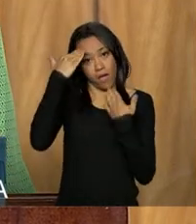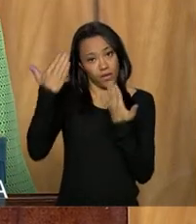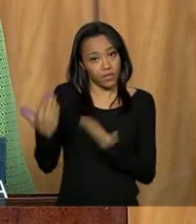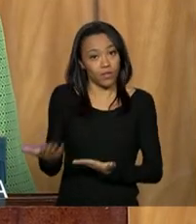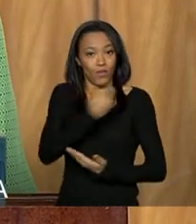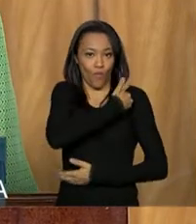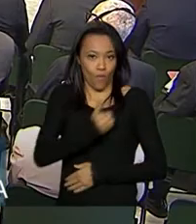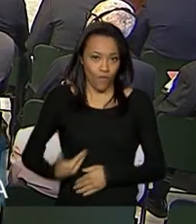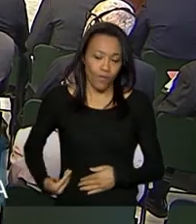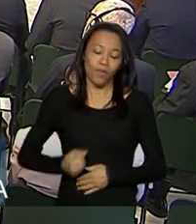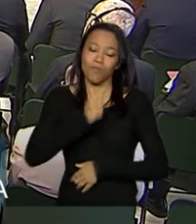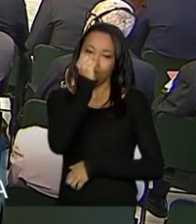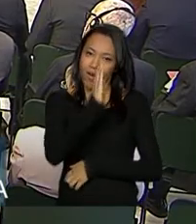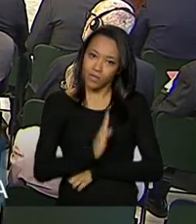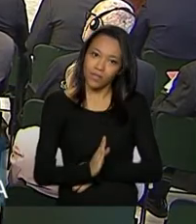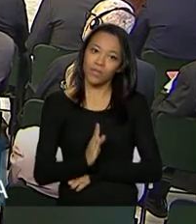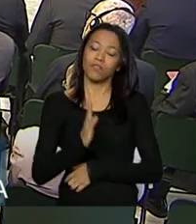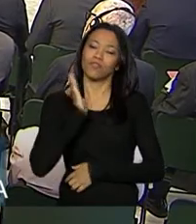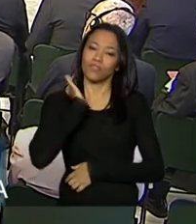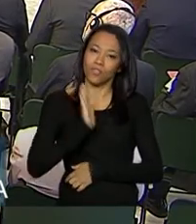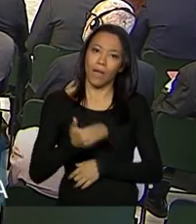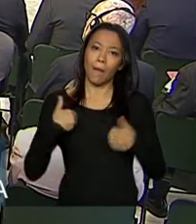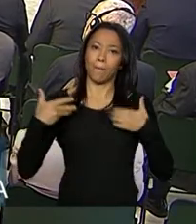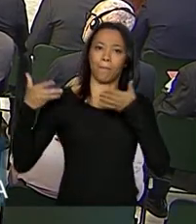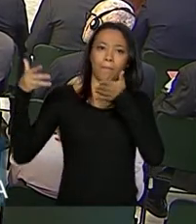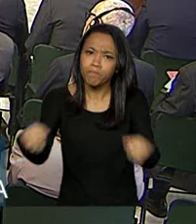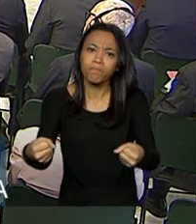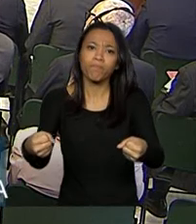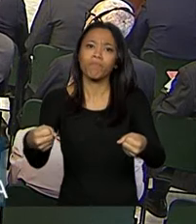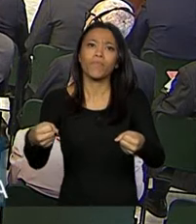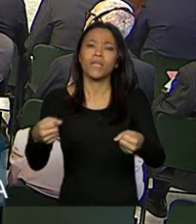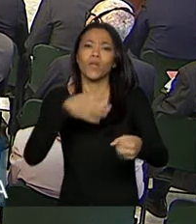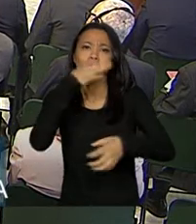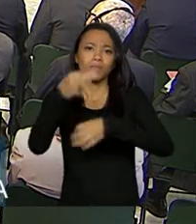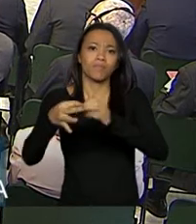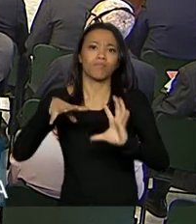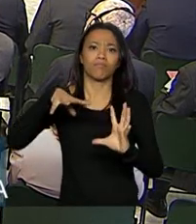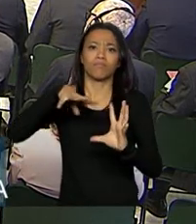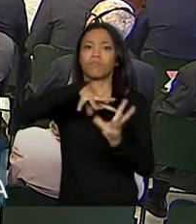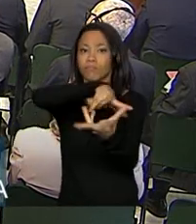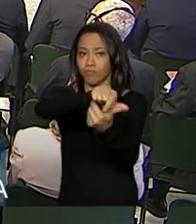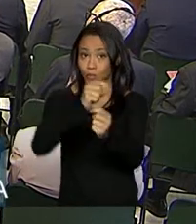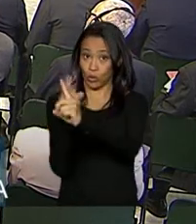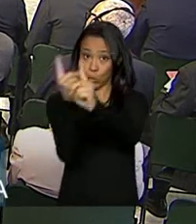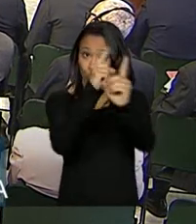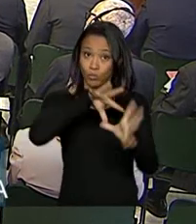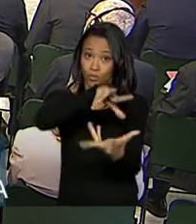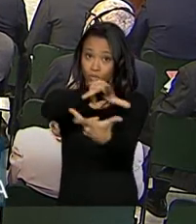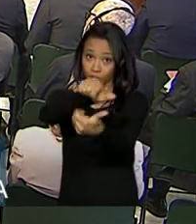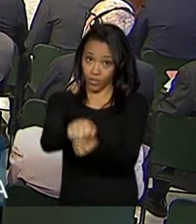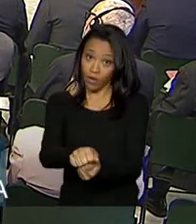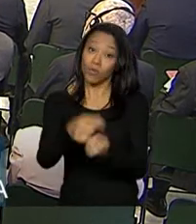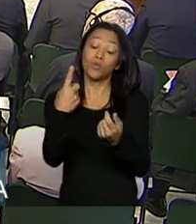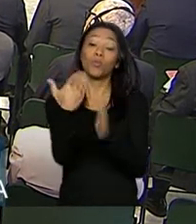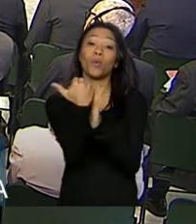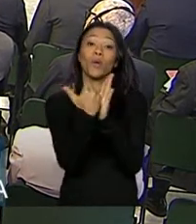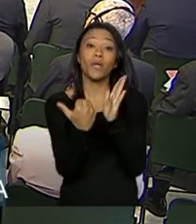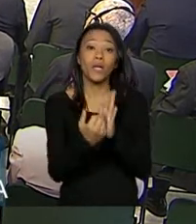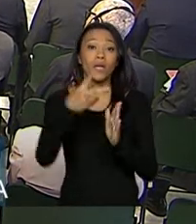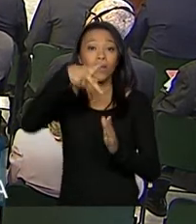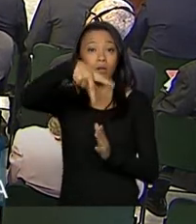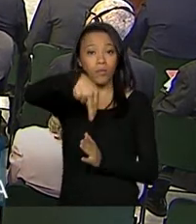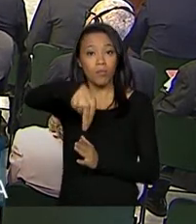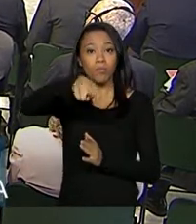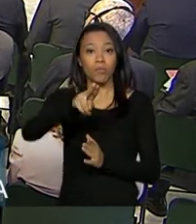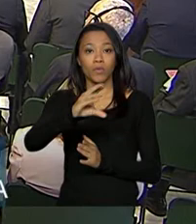governo brasileiro ter participado ativamente no empenho da comunidade internacional no tocante à questão do programa nuclear da